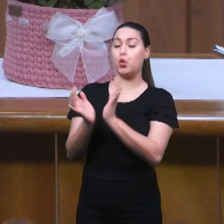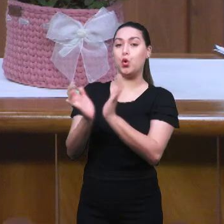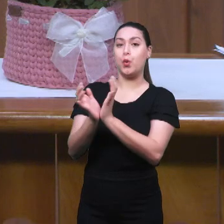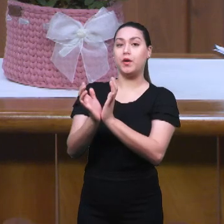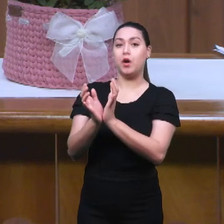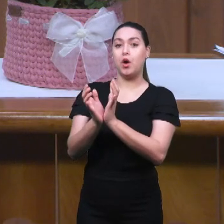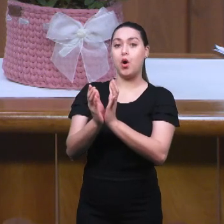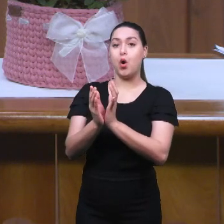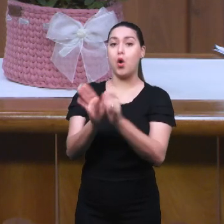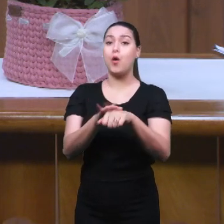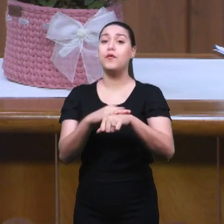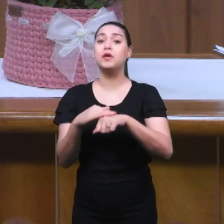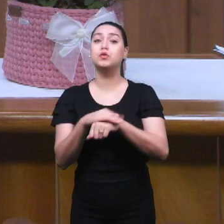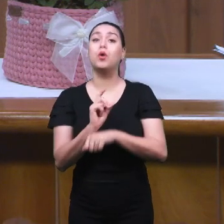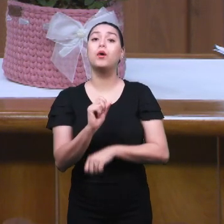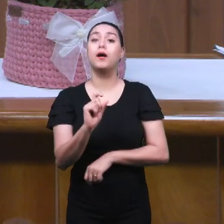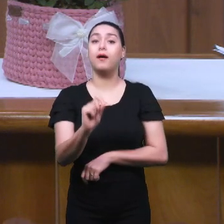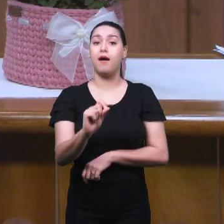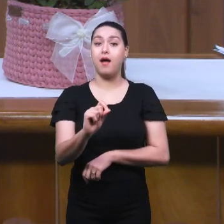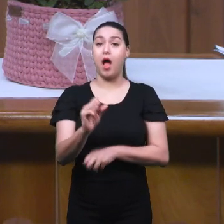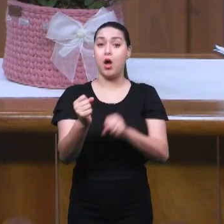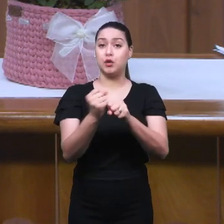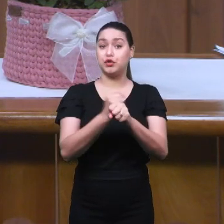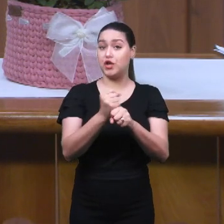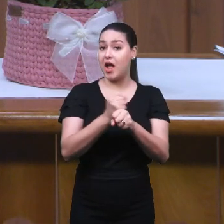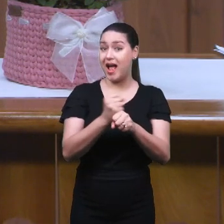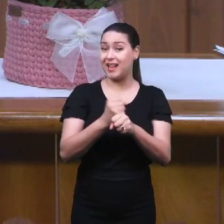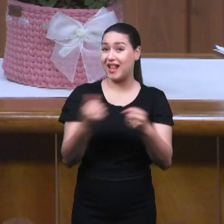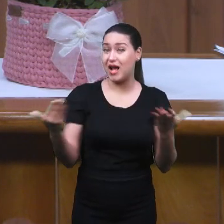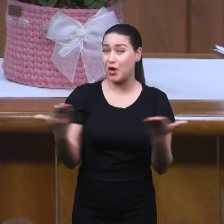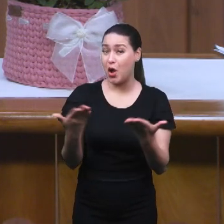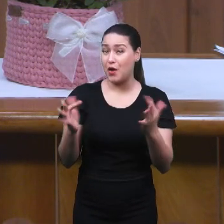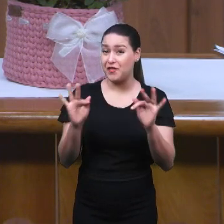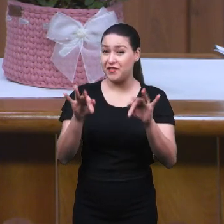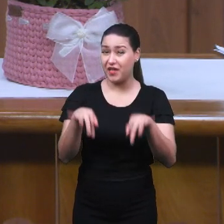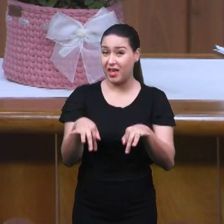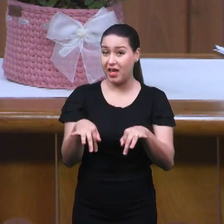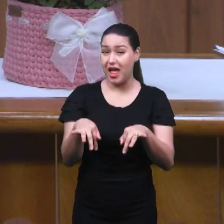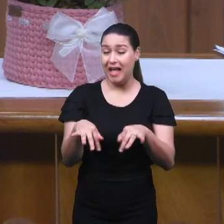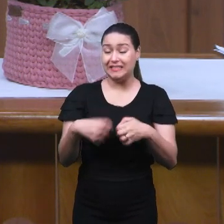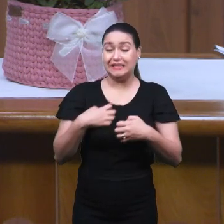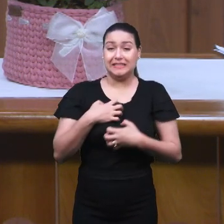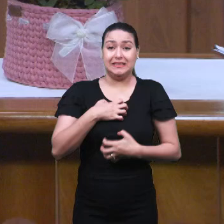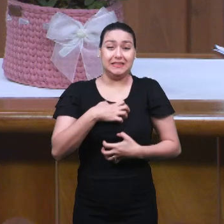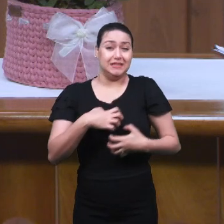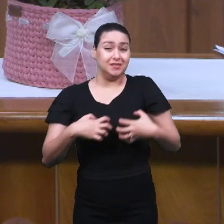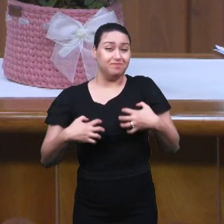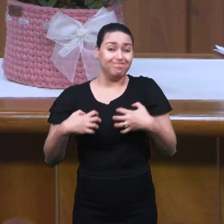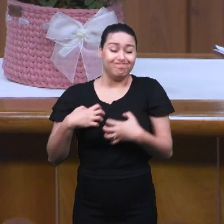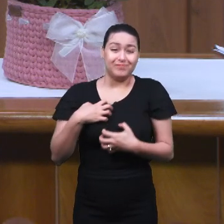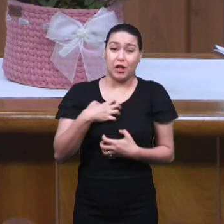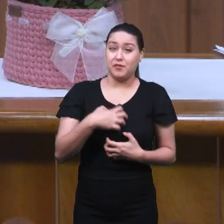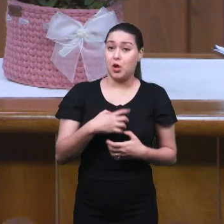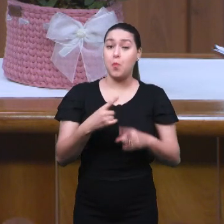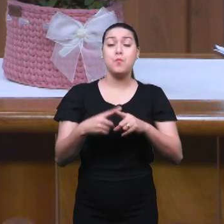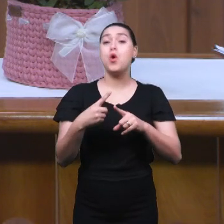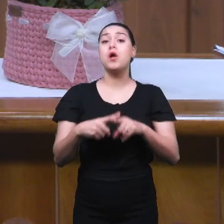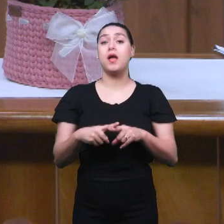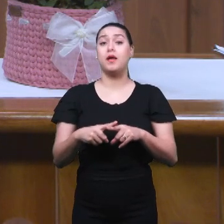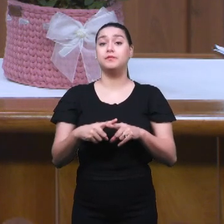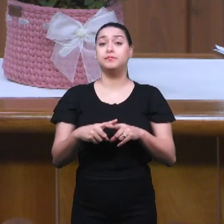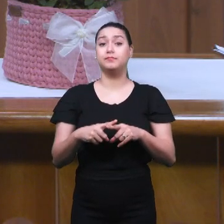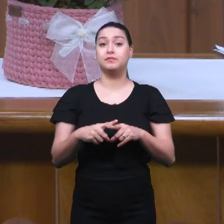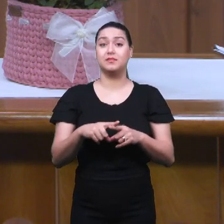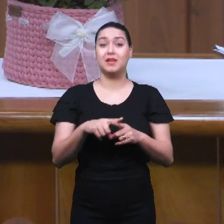dizemos que esse ano, agora, esse final de ano, é um ano de muita aflição. Primeiro porque nós vamos ter agora